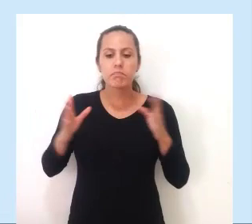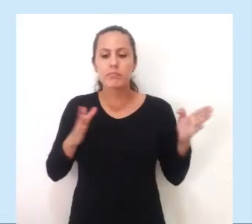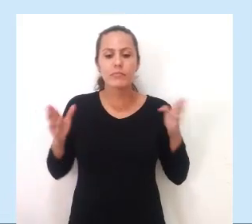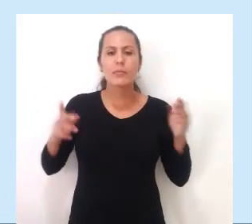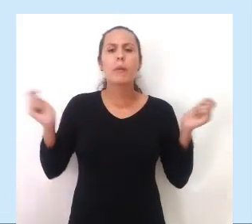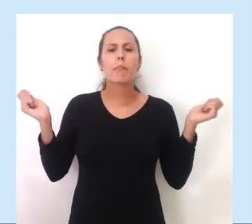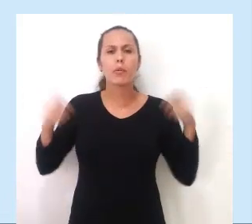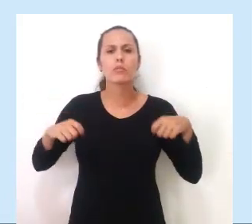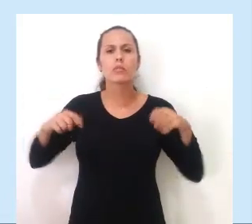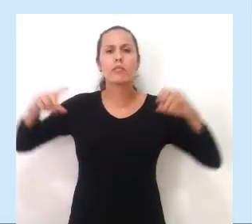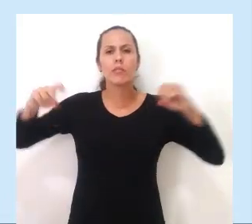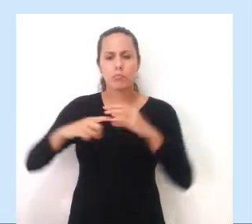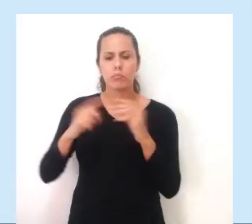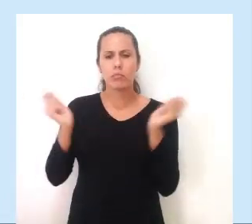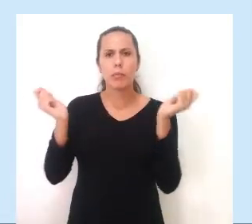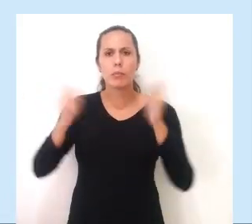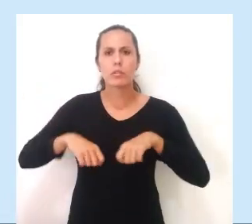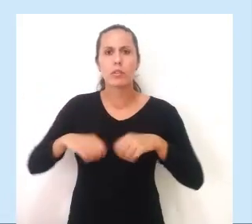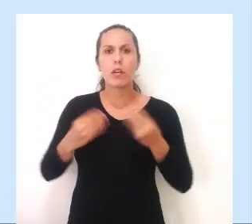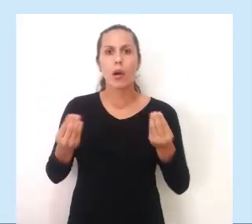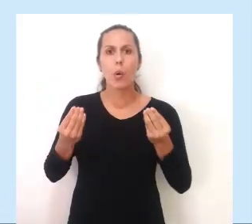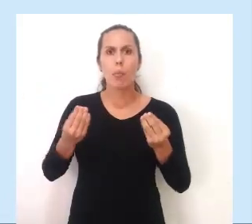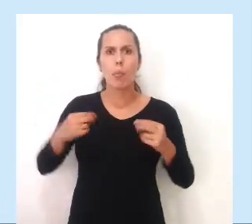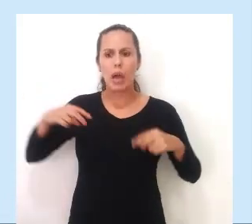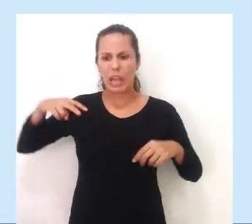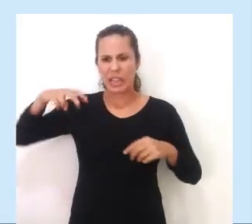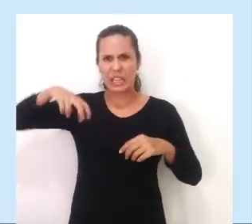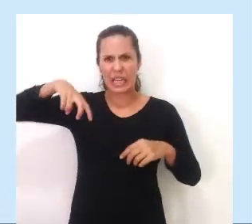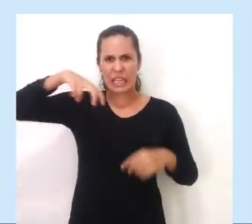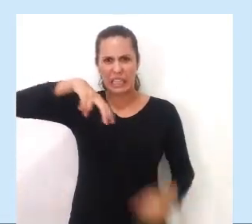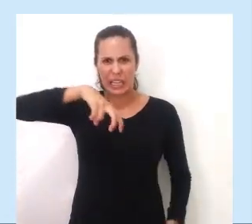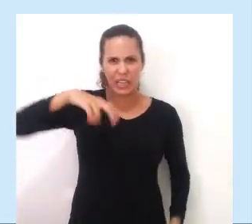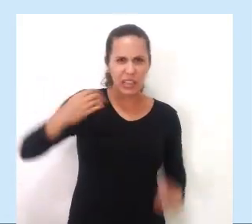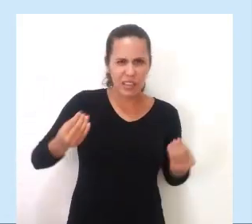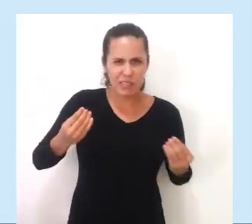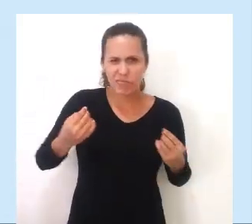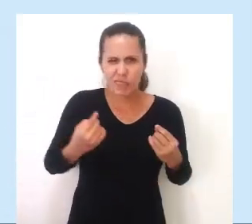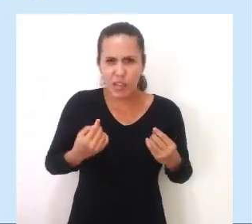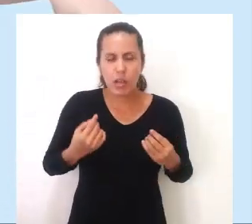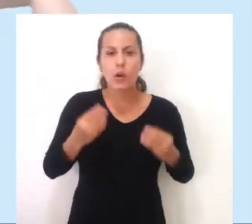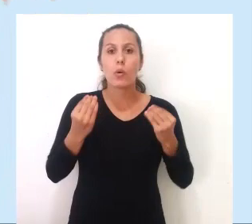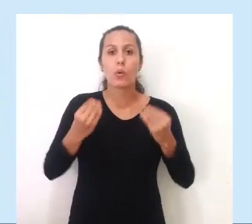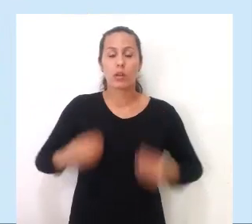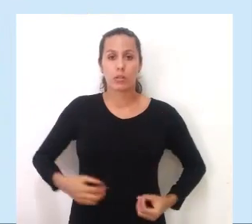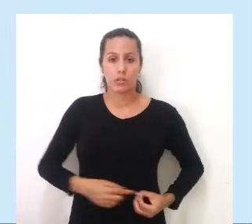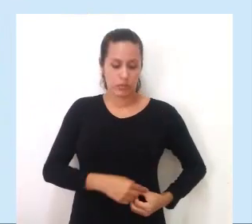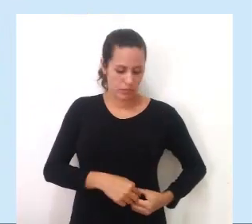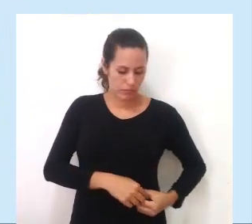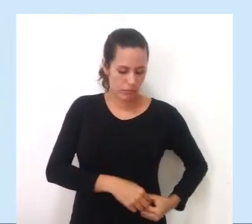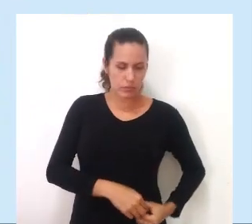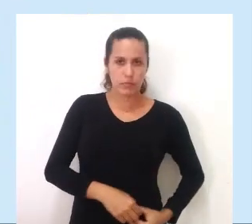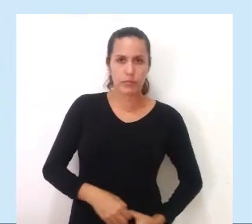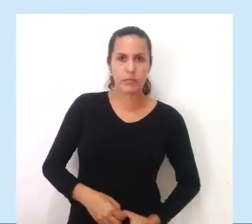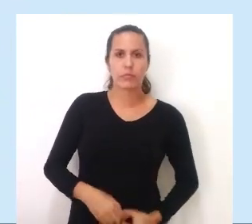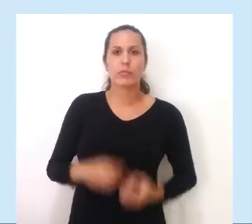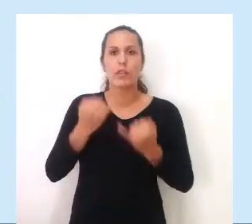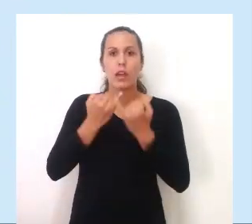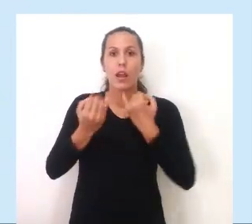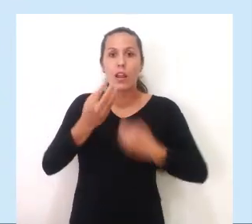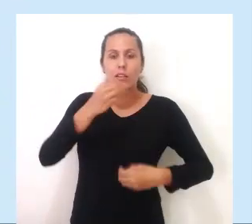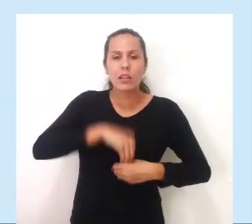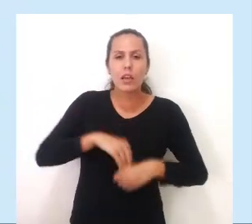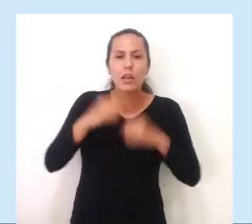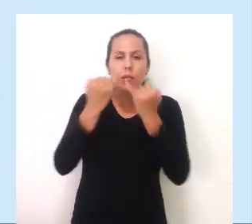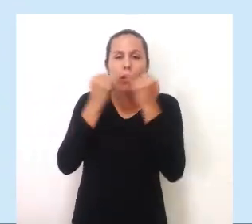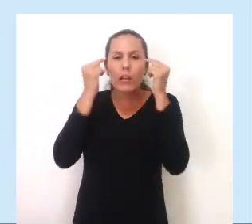para andar. E o que é que ele tem? Como é que ele se movimenta? A tuba uterina tem cílios,